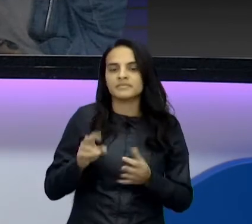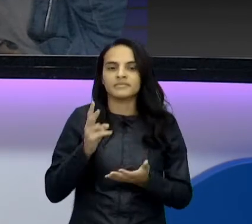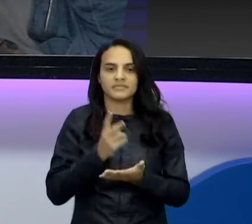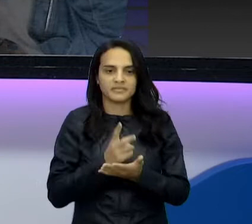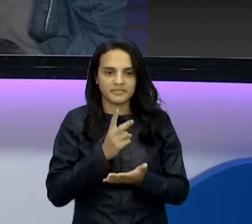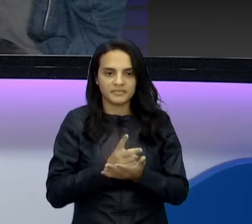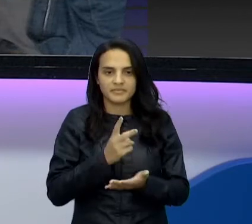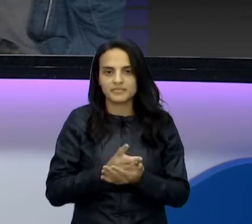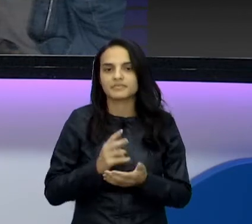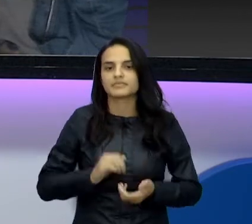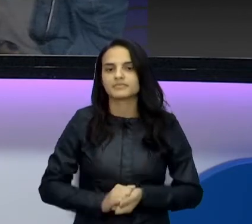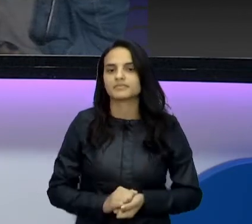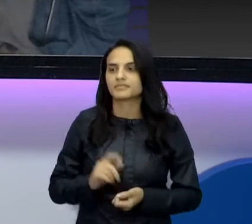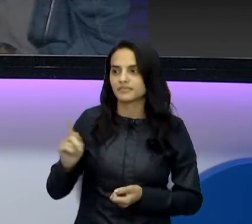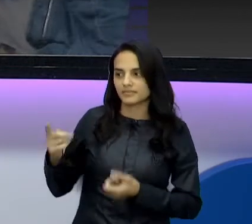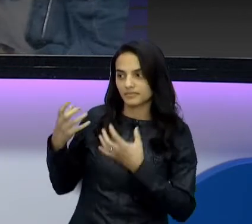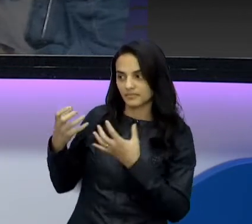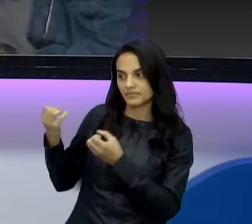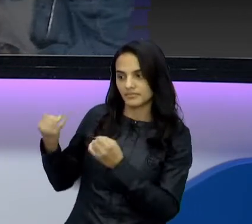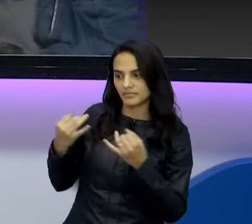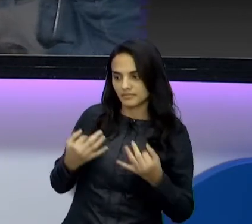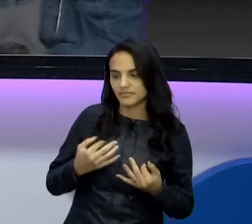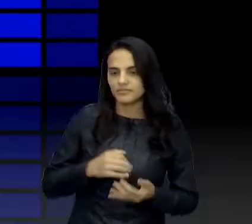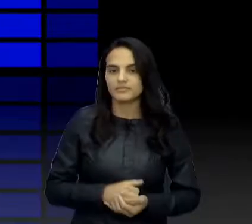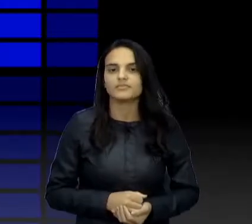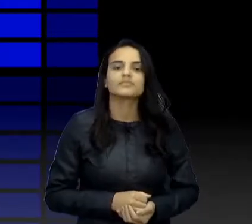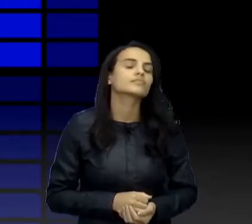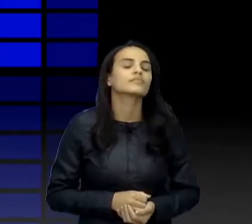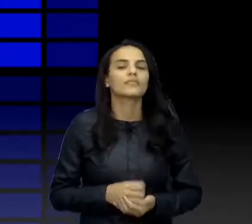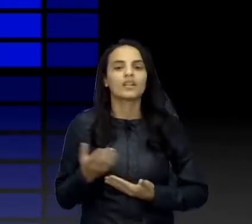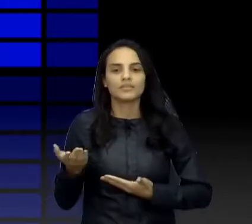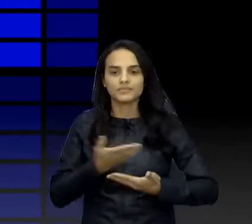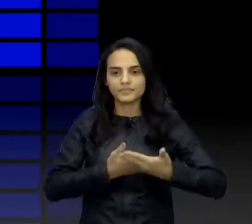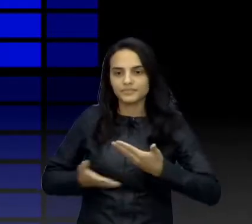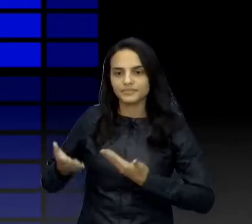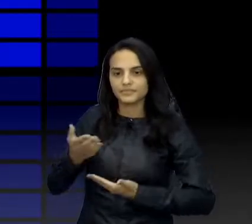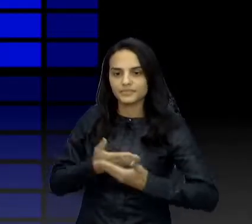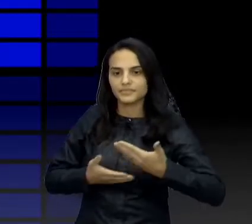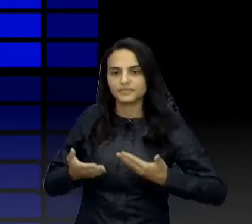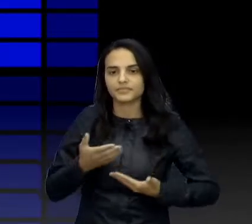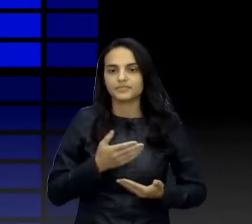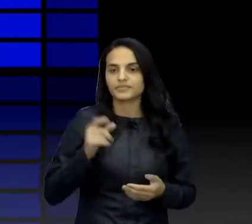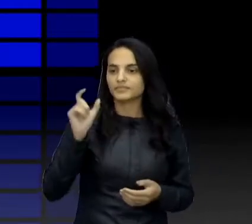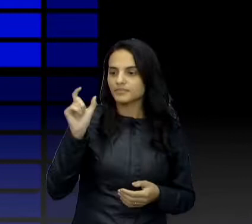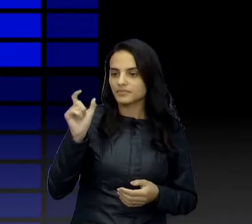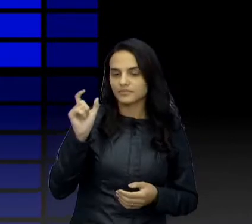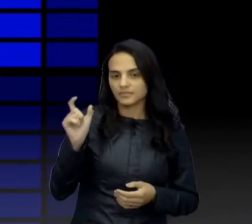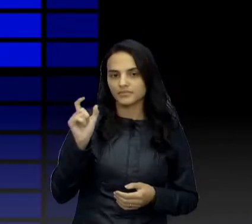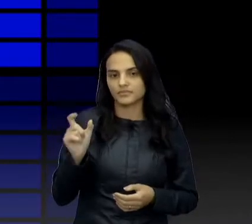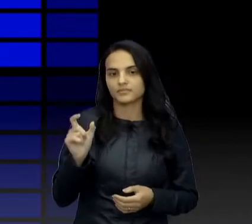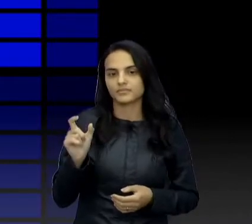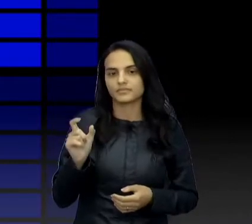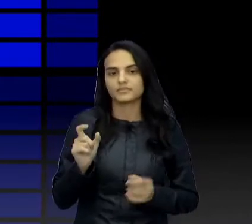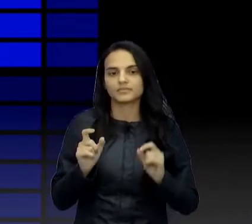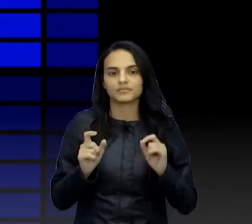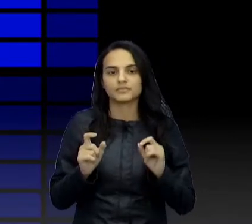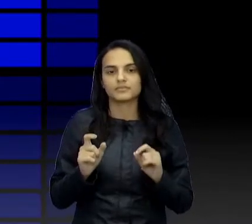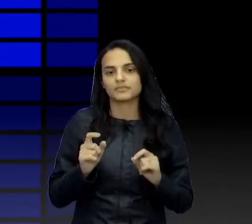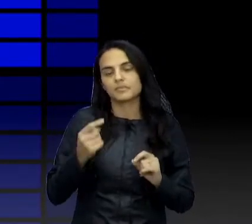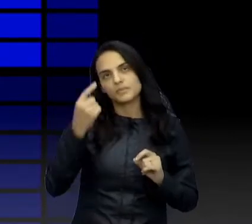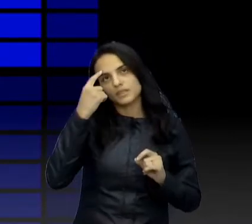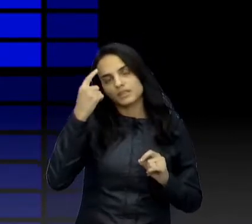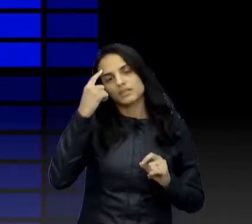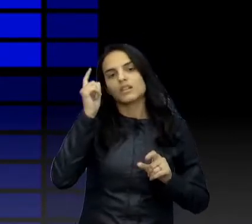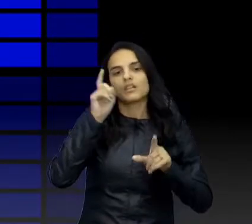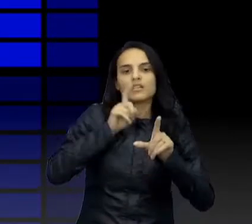com isso. Você quer comentar já, Luiz, alguma coisa? Essa dinâmica, né, que a palavra, porque se a gente for pensar letras